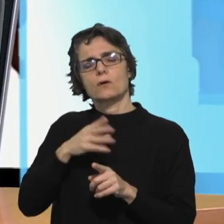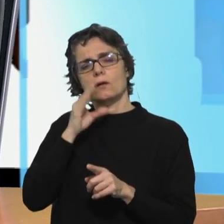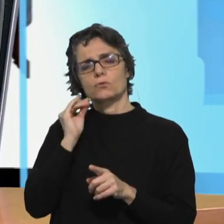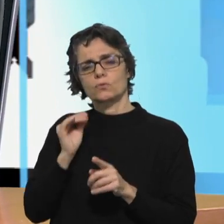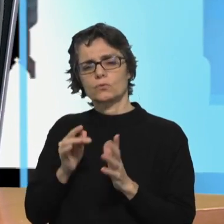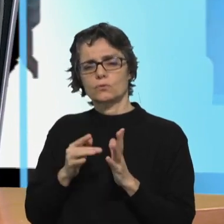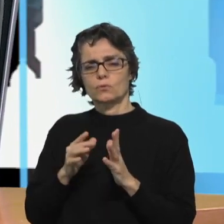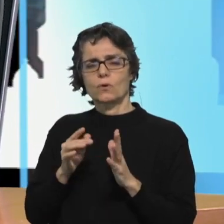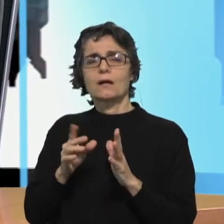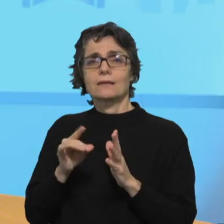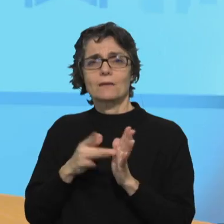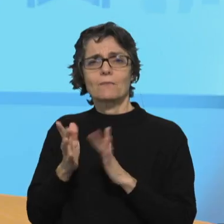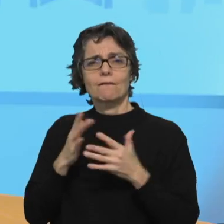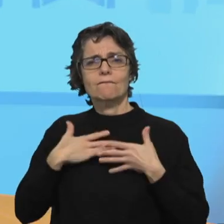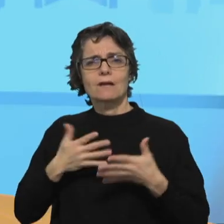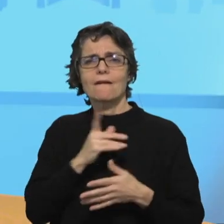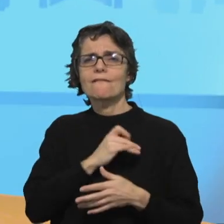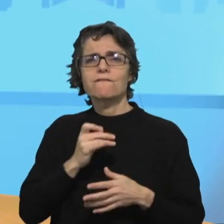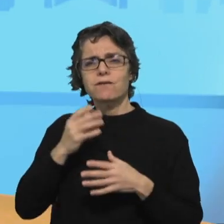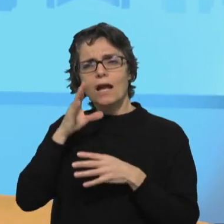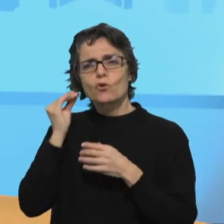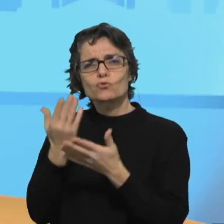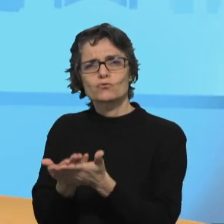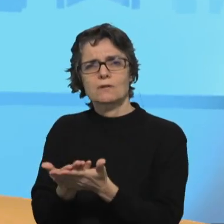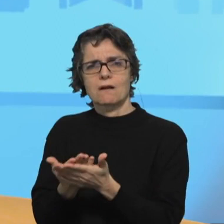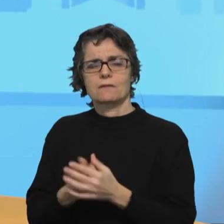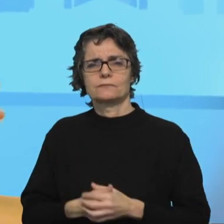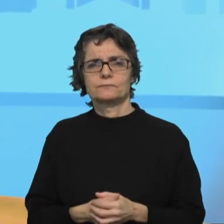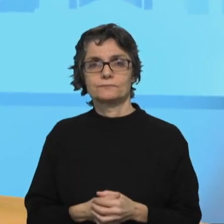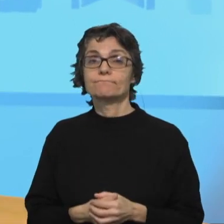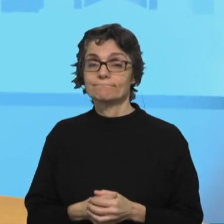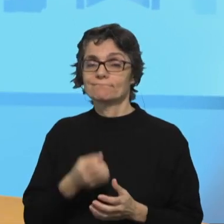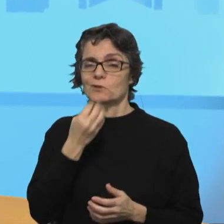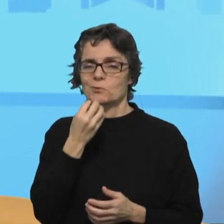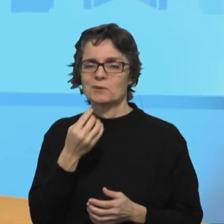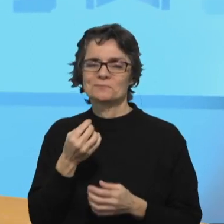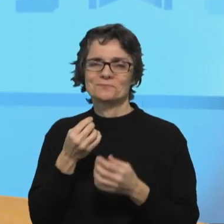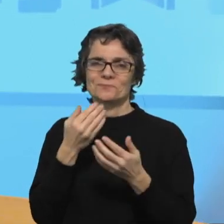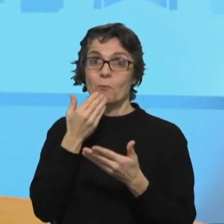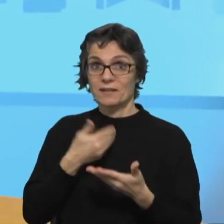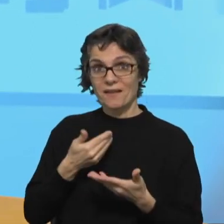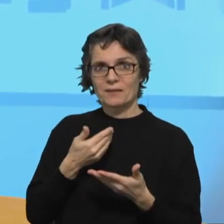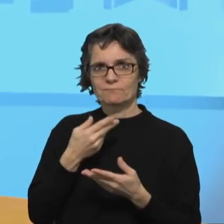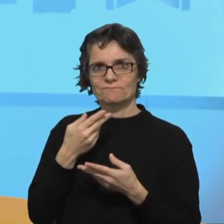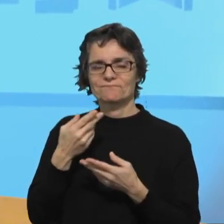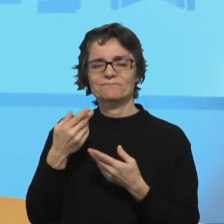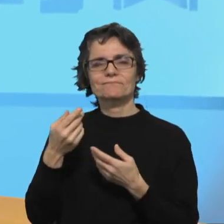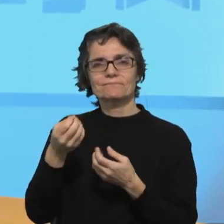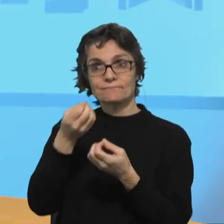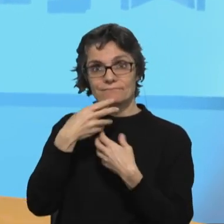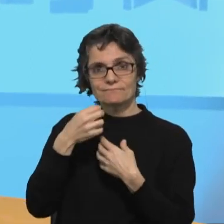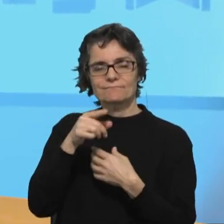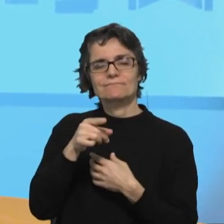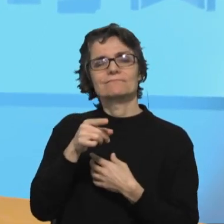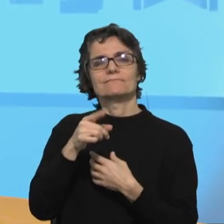minha vida. Muito bem, Padre Rui Alberto, fica a análise deste desafio, que é muito abrangente e que estaremos atentos também na Agência